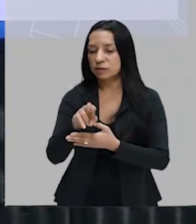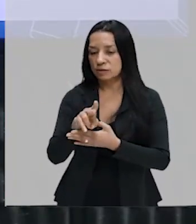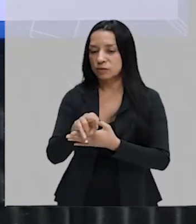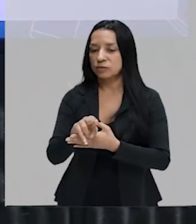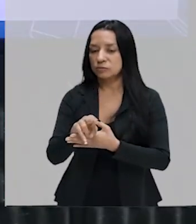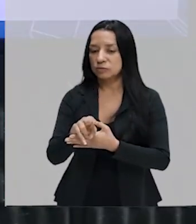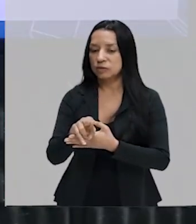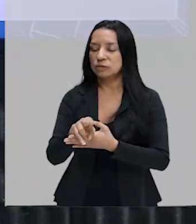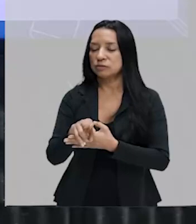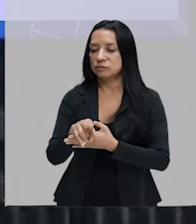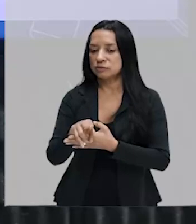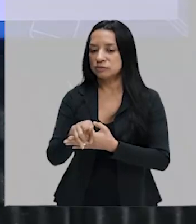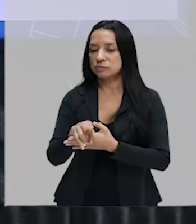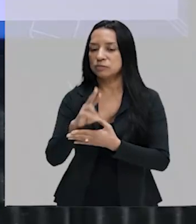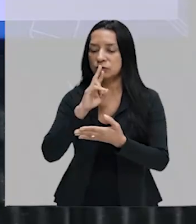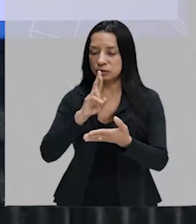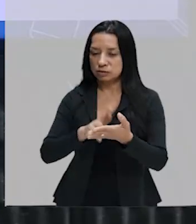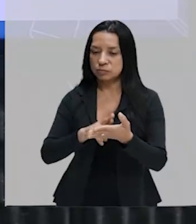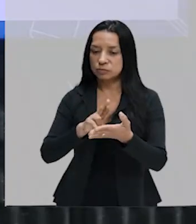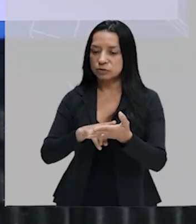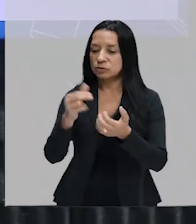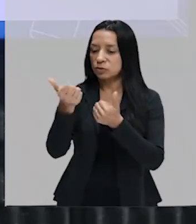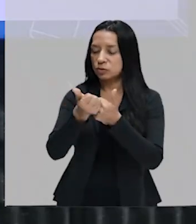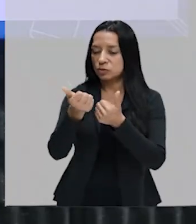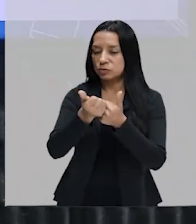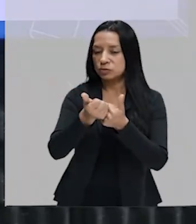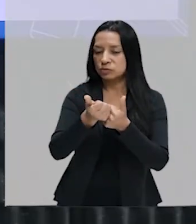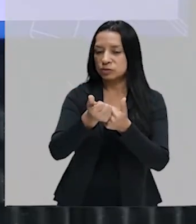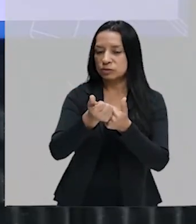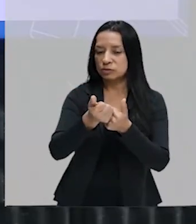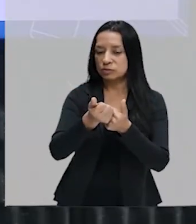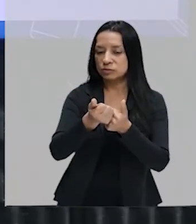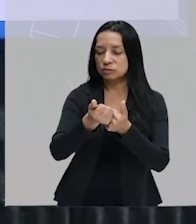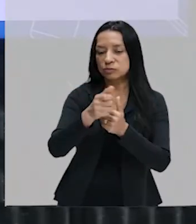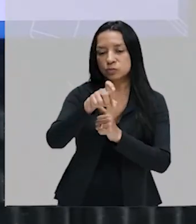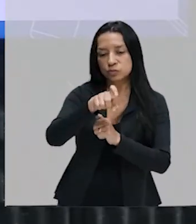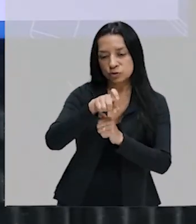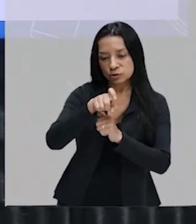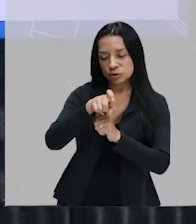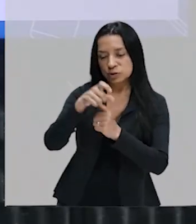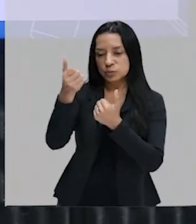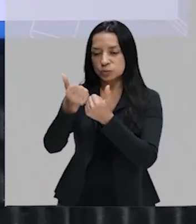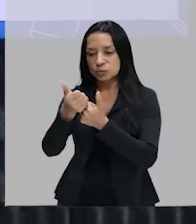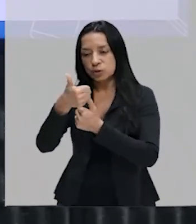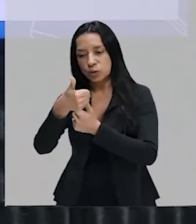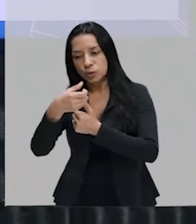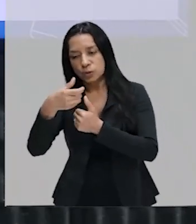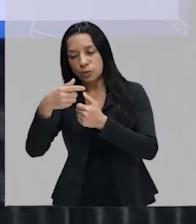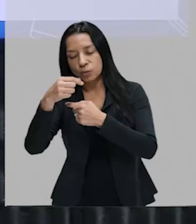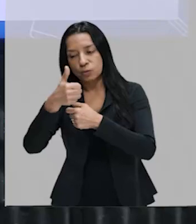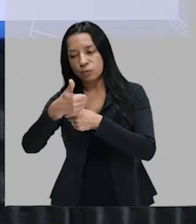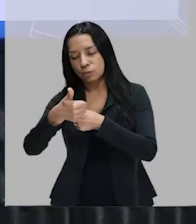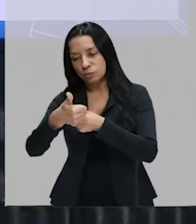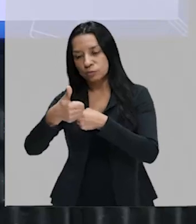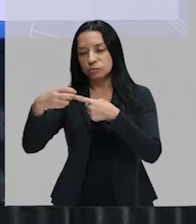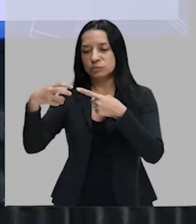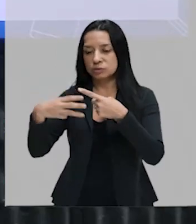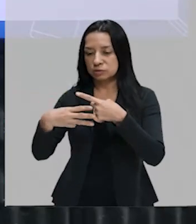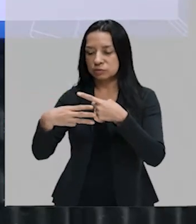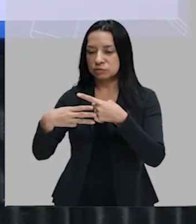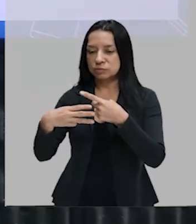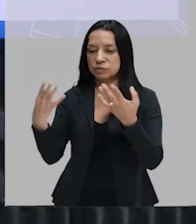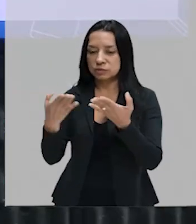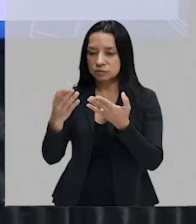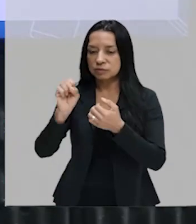ela foi satisfeita quando eu substituí lá no lugar do x o terço. E aí, agora sim, né, de posse